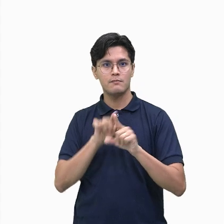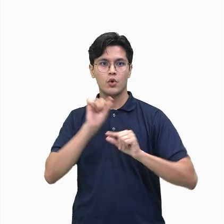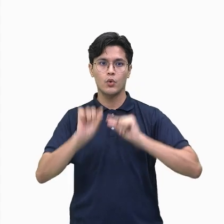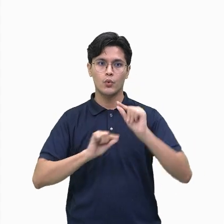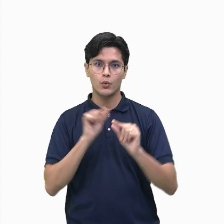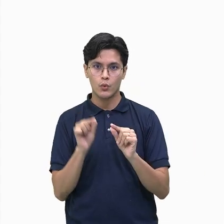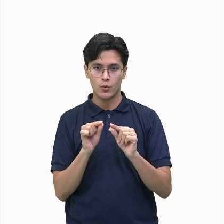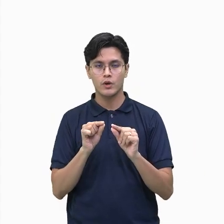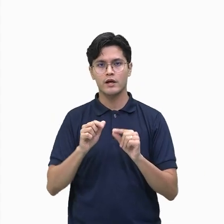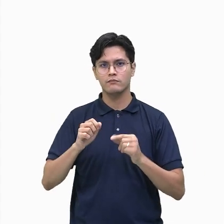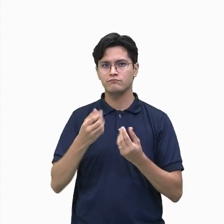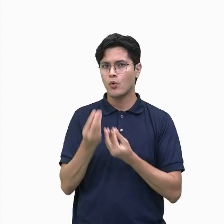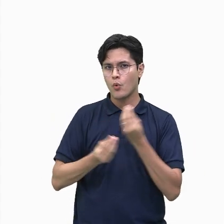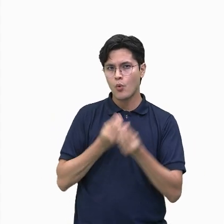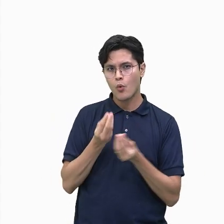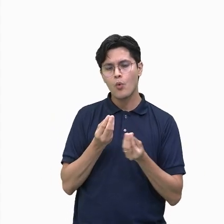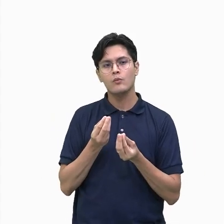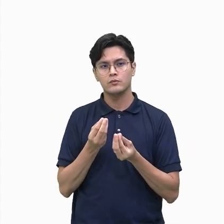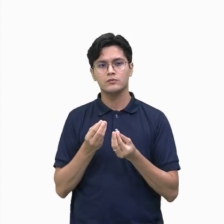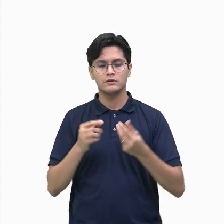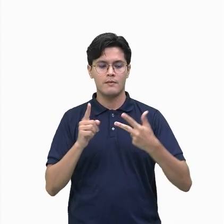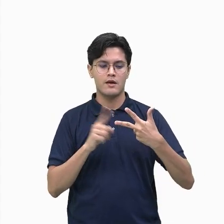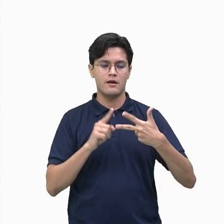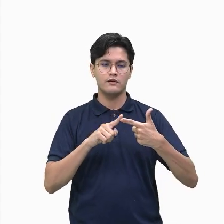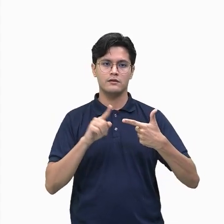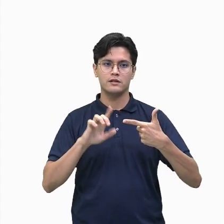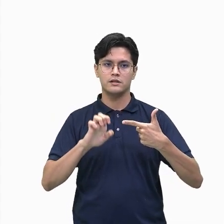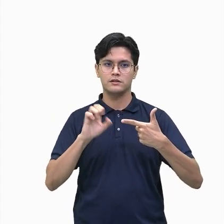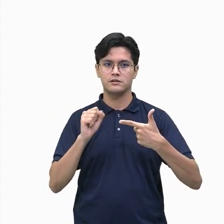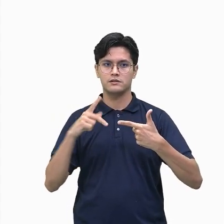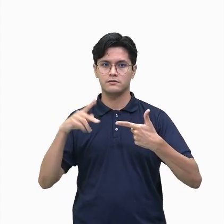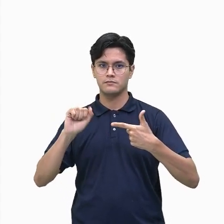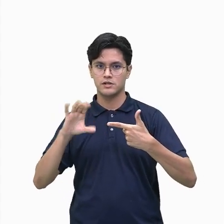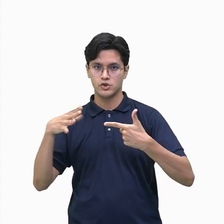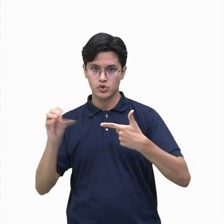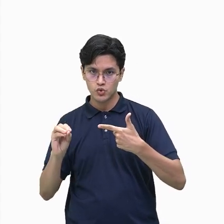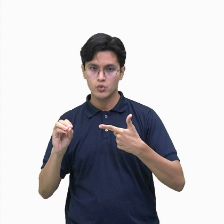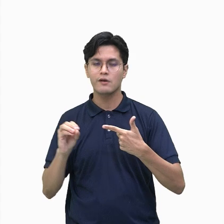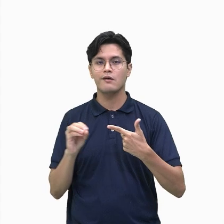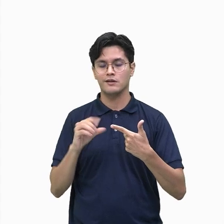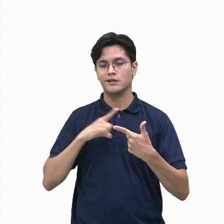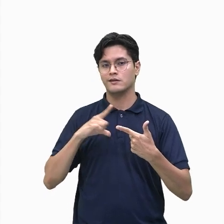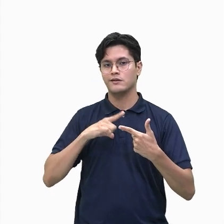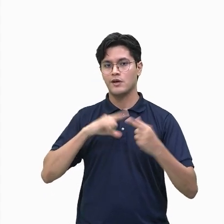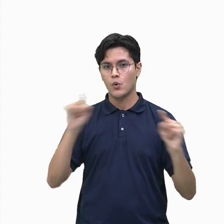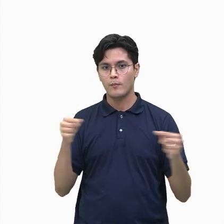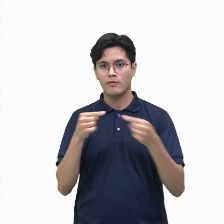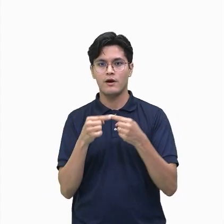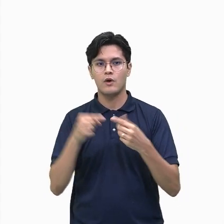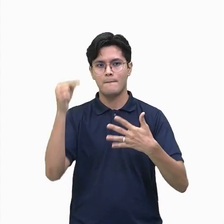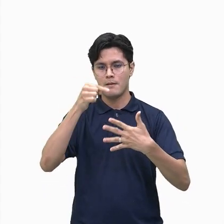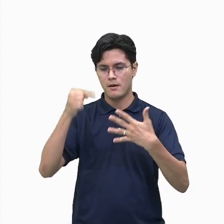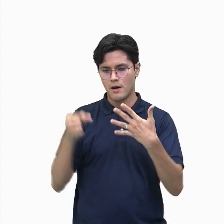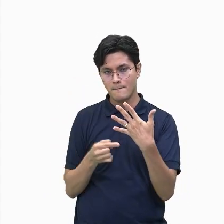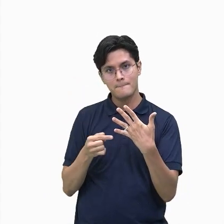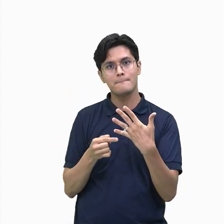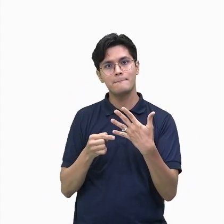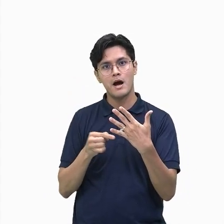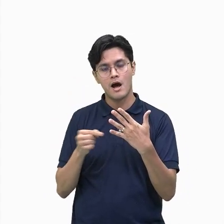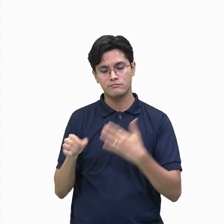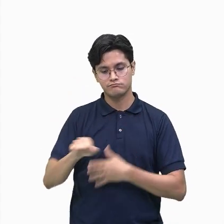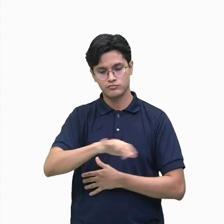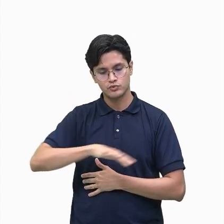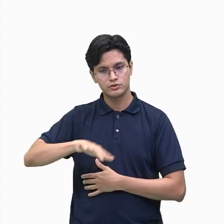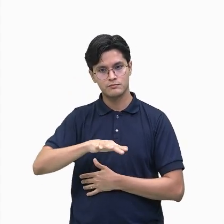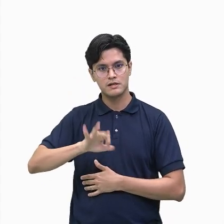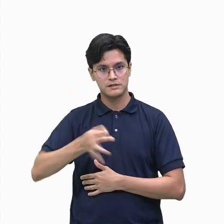é a escala cromática? A escala cromática de cores é uma representação sequencial das cores de